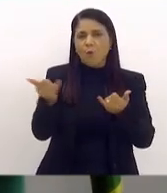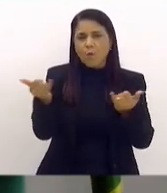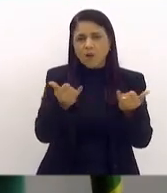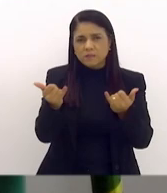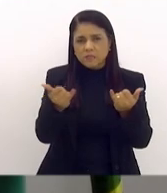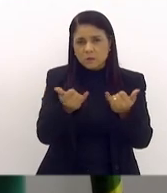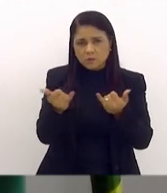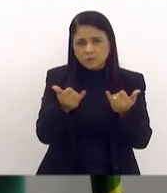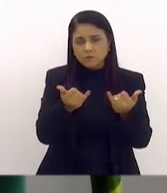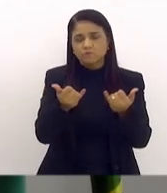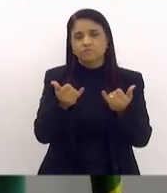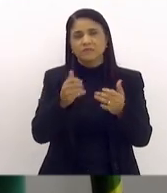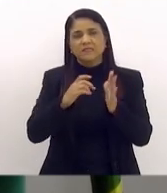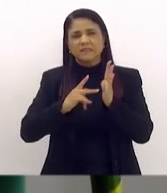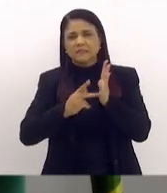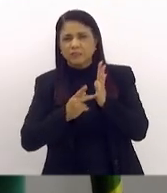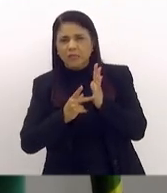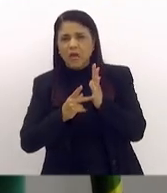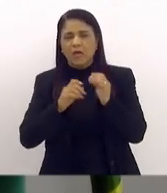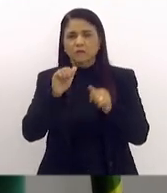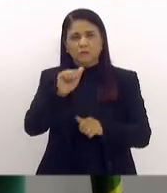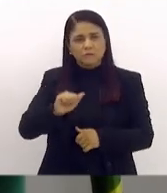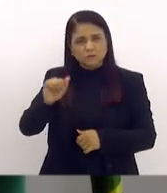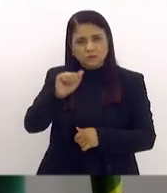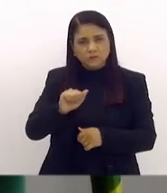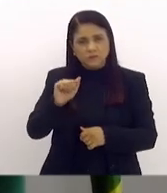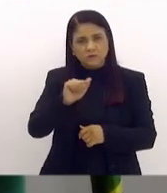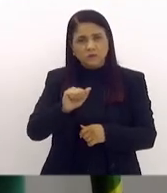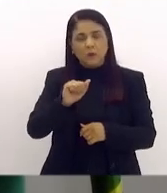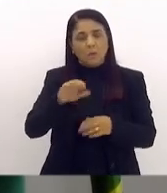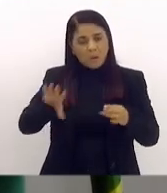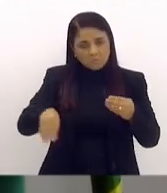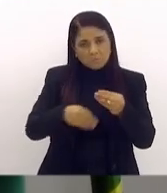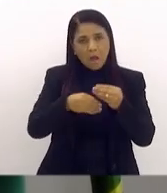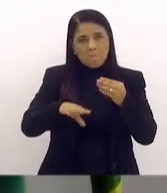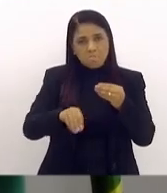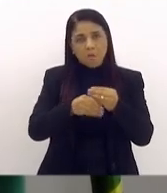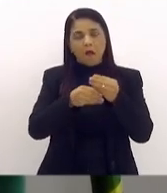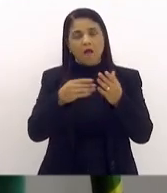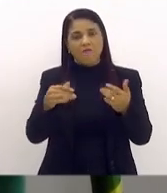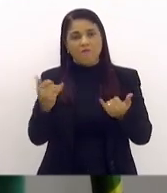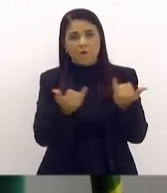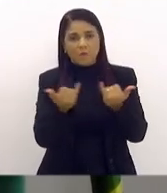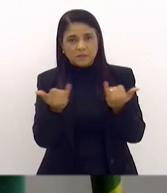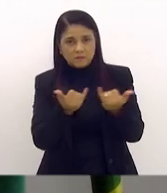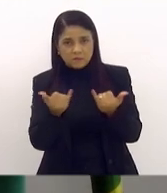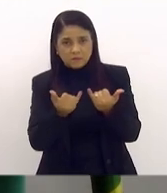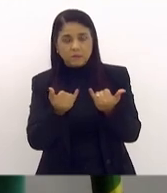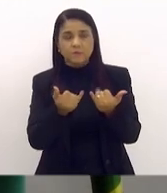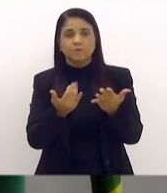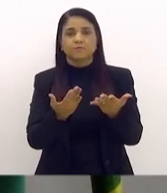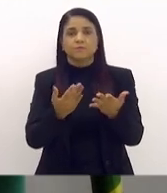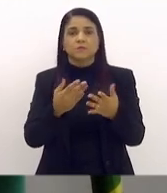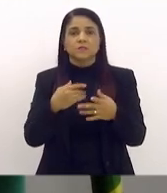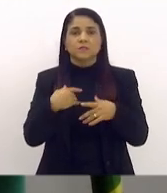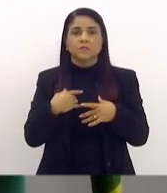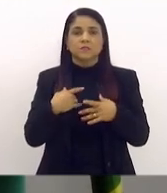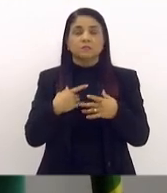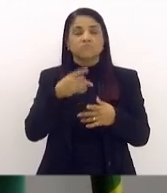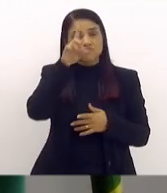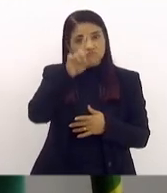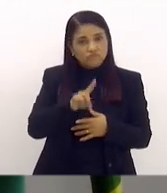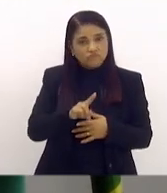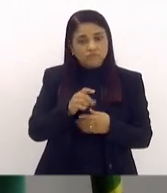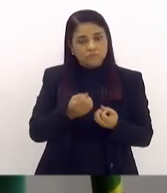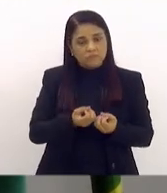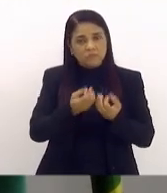informações sindicatos associações para se alimentar das informações no final e levar quem é de direito